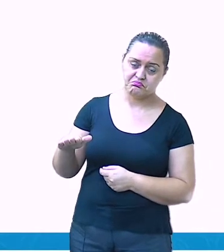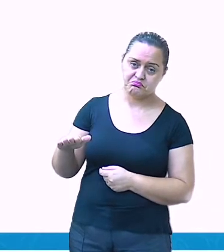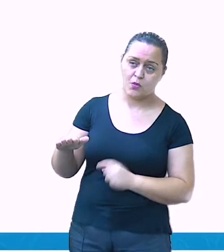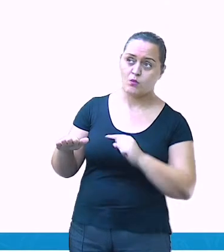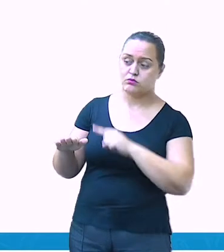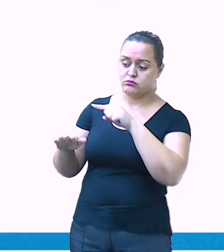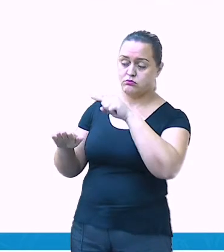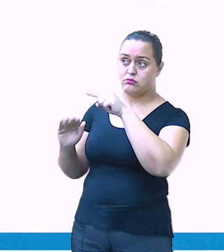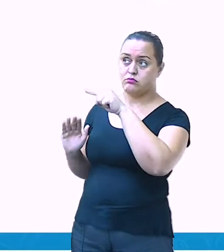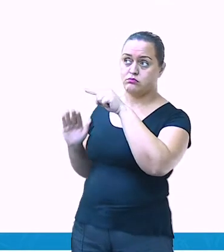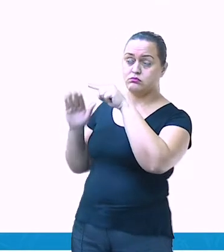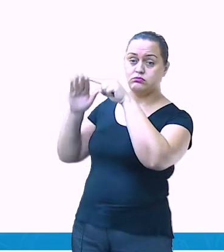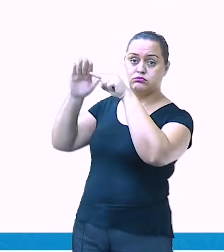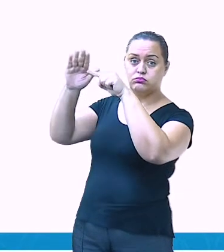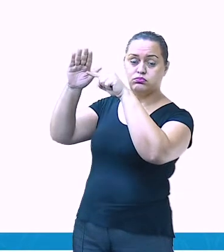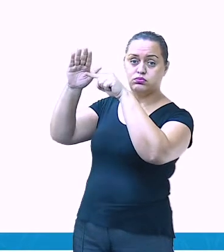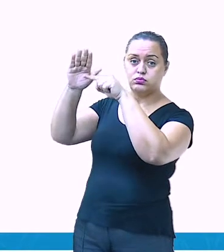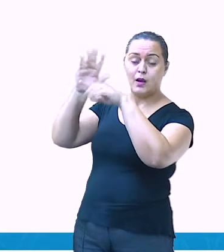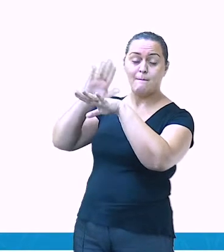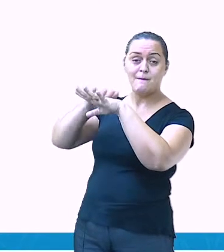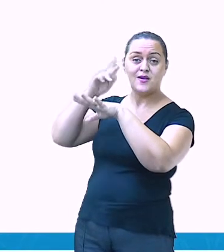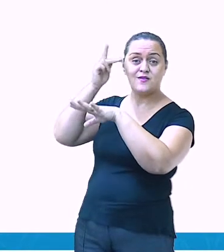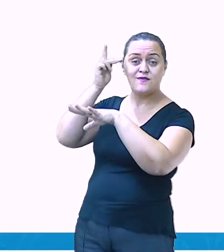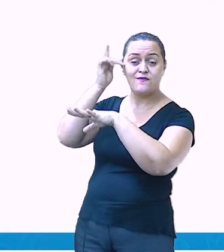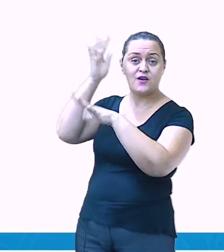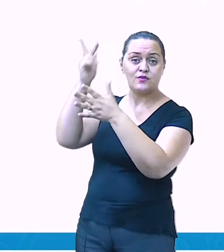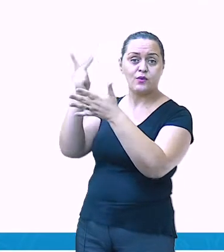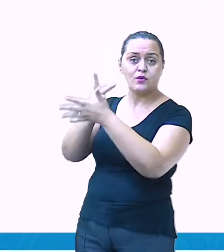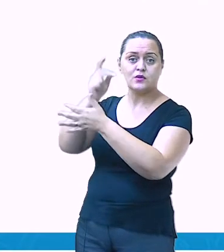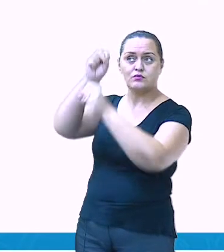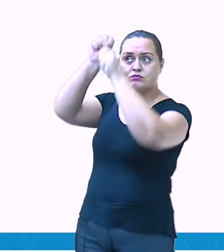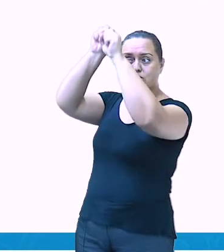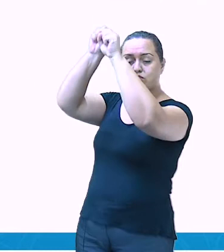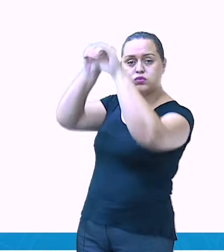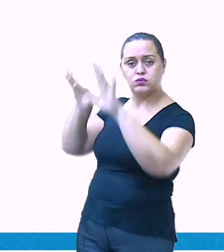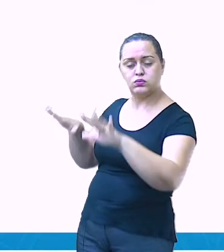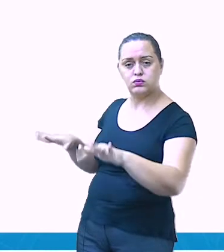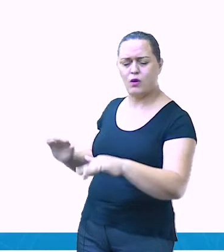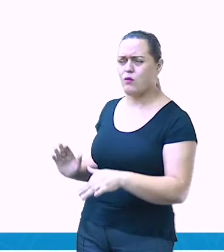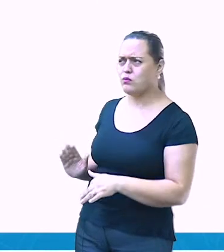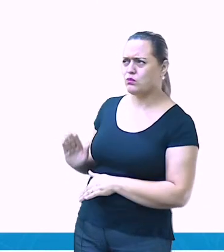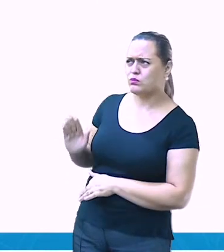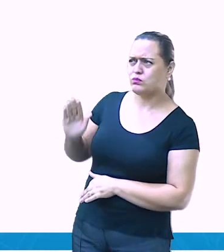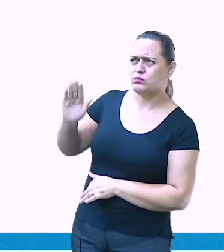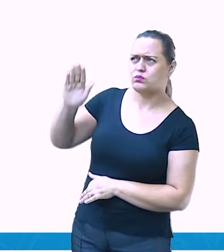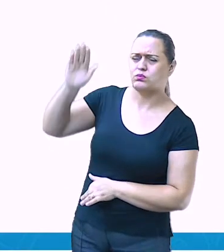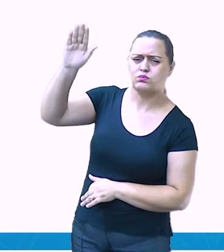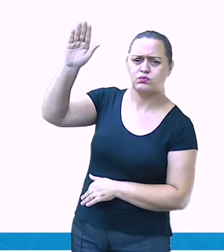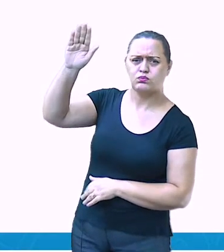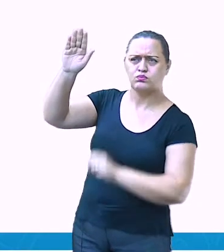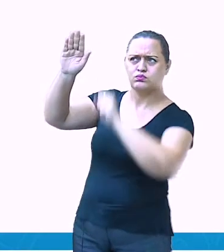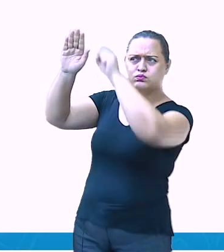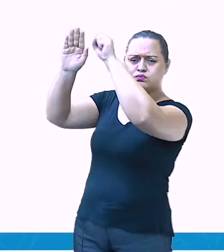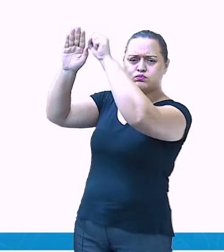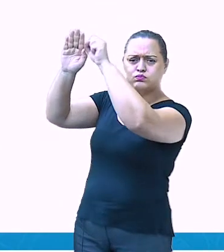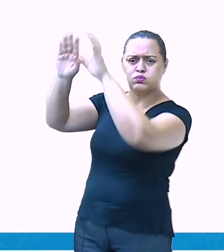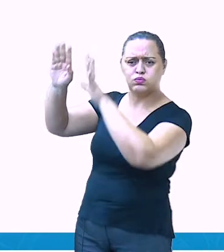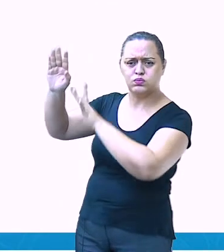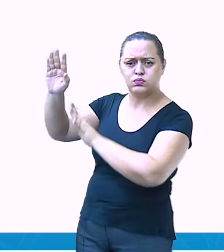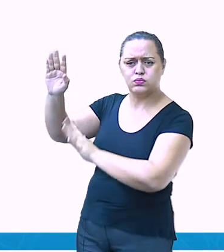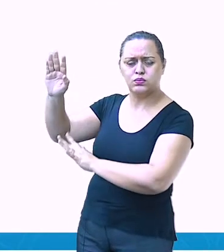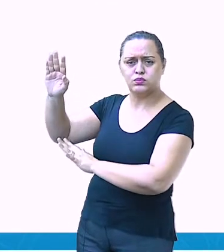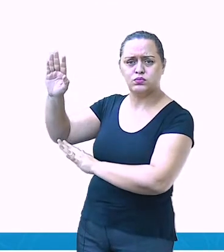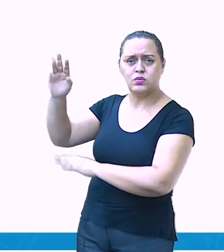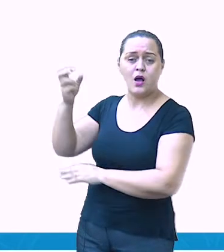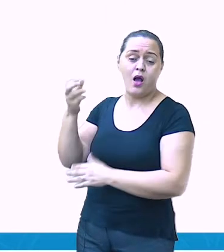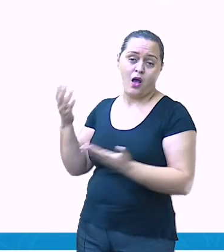não aconteça esse deslizamento tão brusco. Mas se ele é muito inclinado, automaticamente,